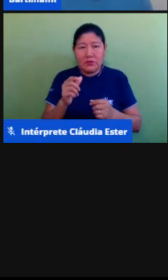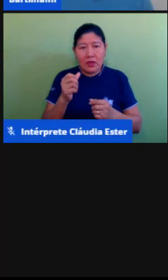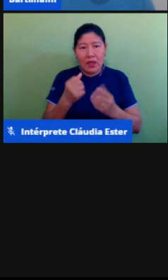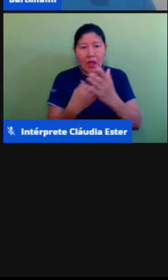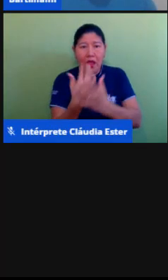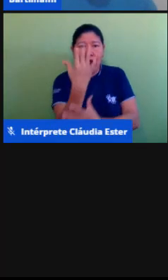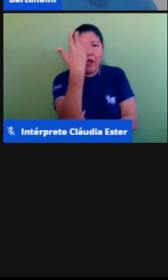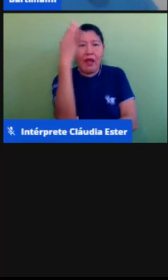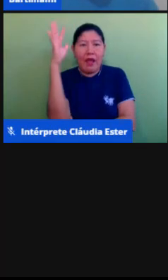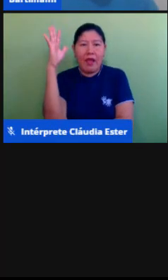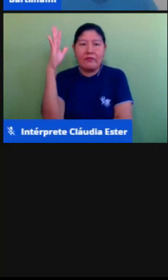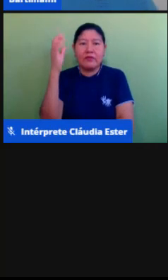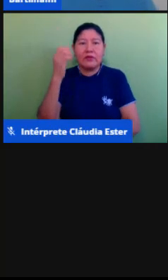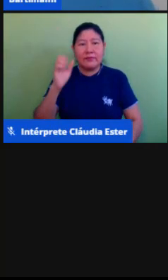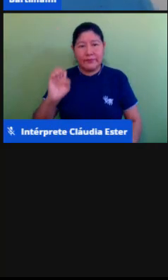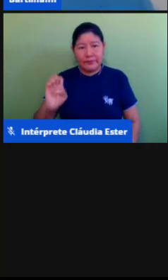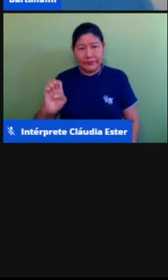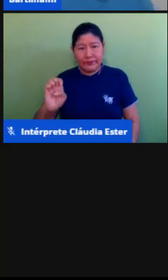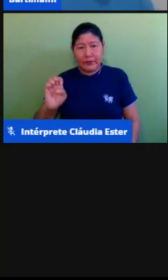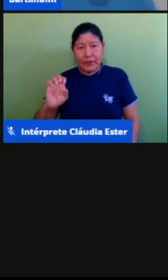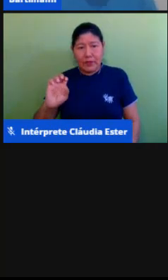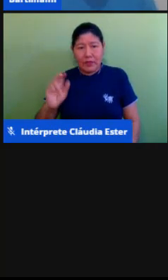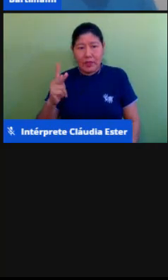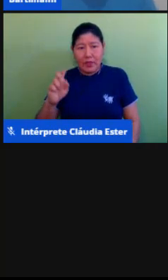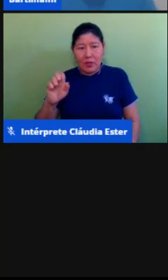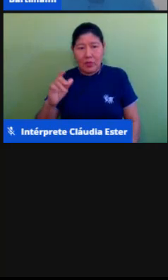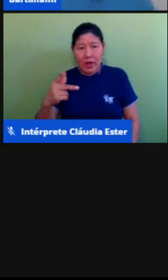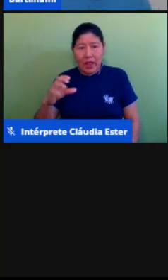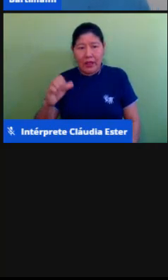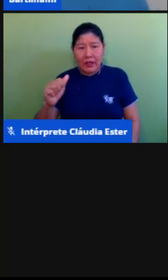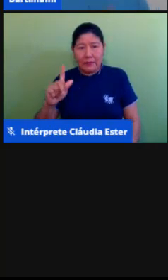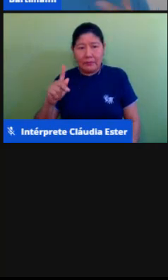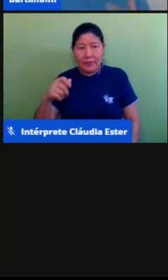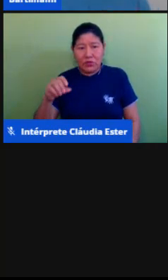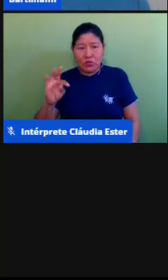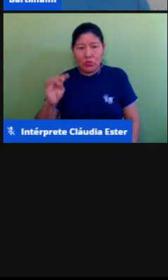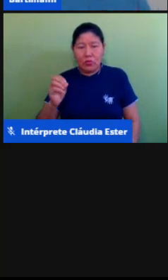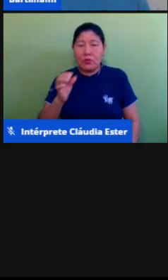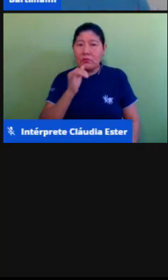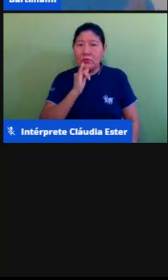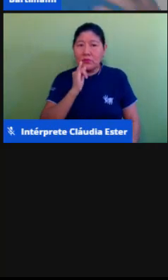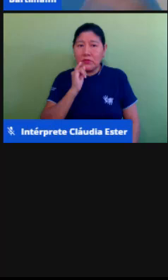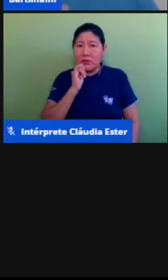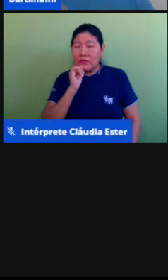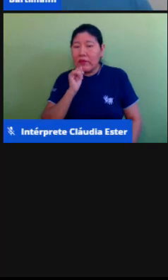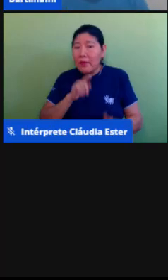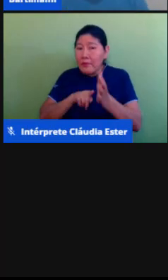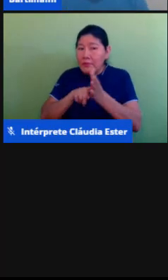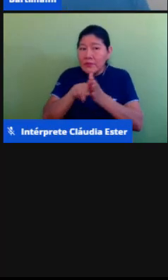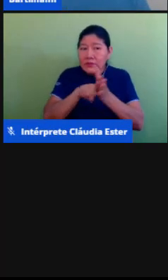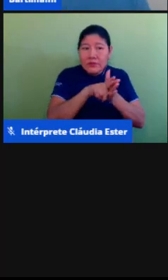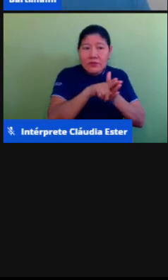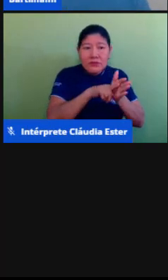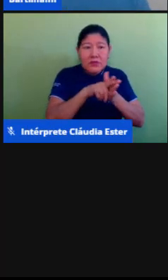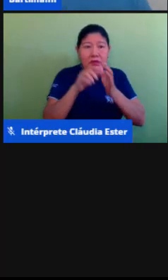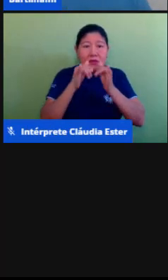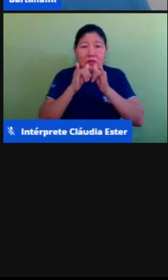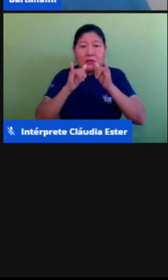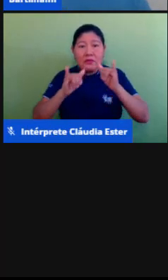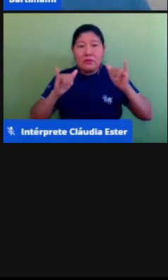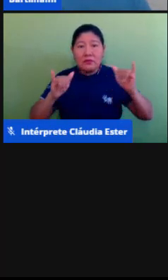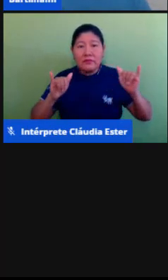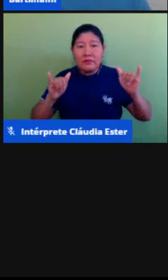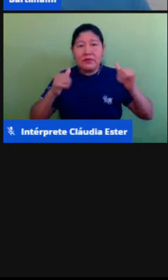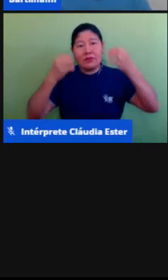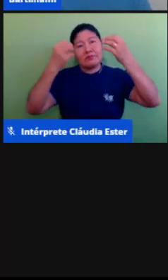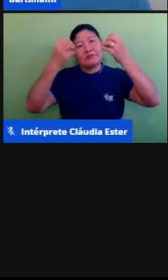eucalipto para abastecimento da indústria de papel e celulose. Então, você vai buscando essas informações para explicar essas